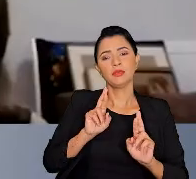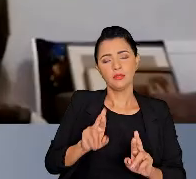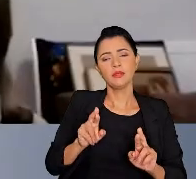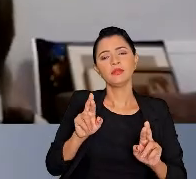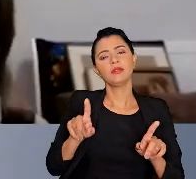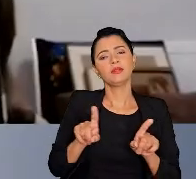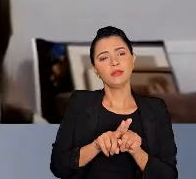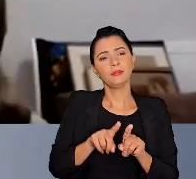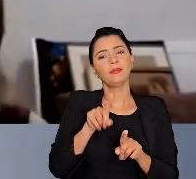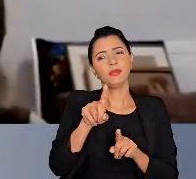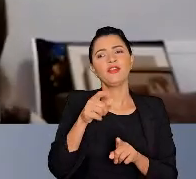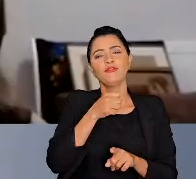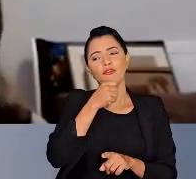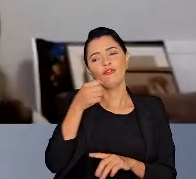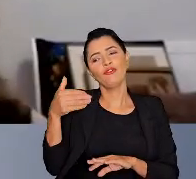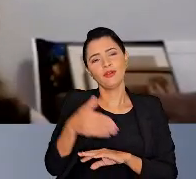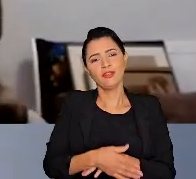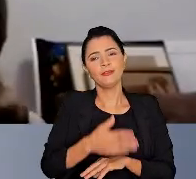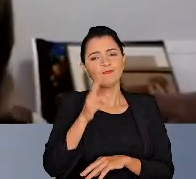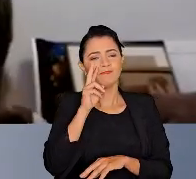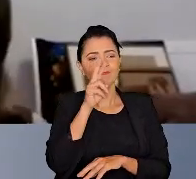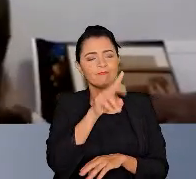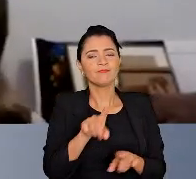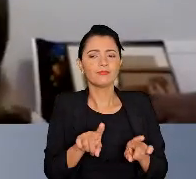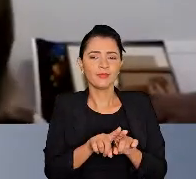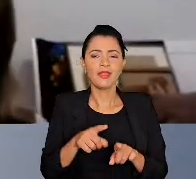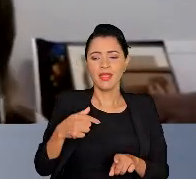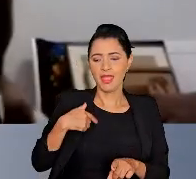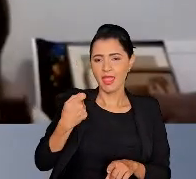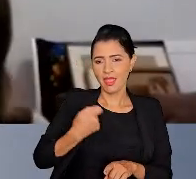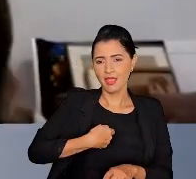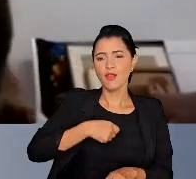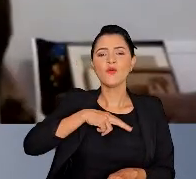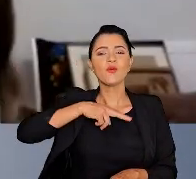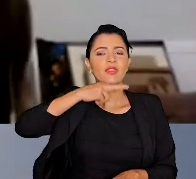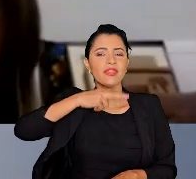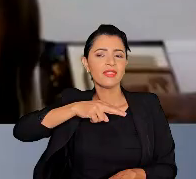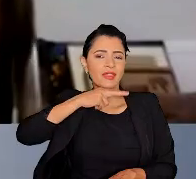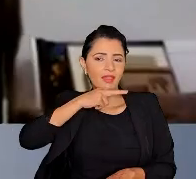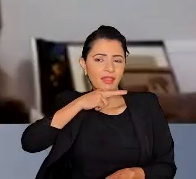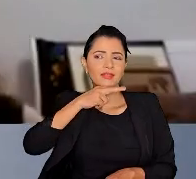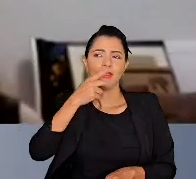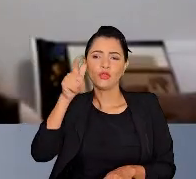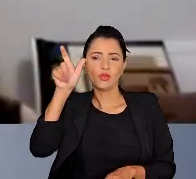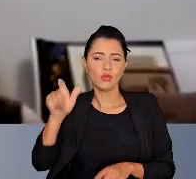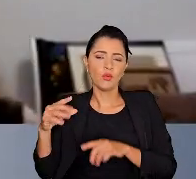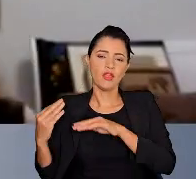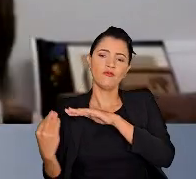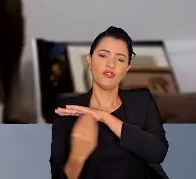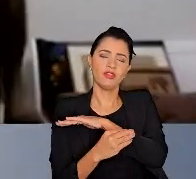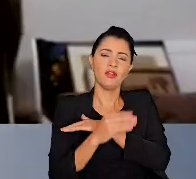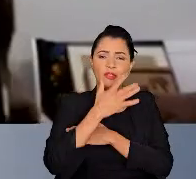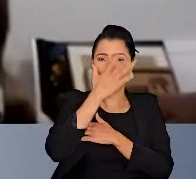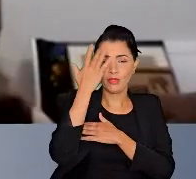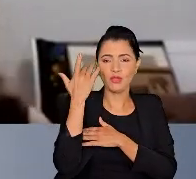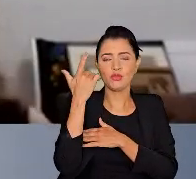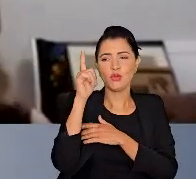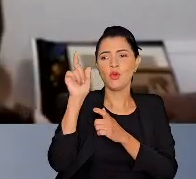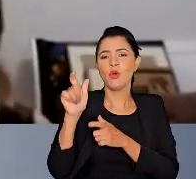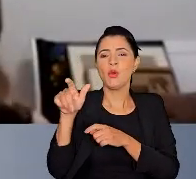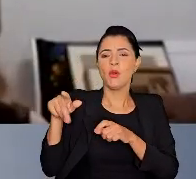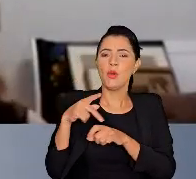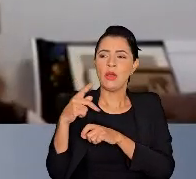também estivesse aqui, pudesse ver que eu, como neta de uma refugiada, de uma pessoa que fugiu